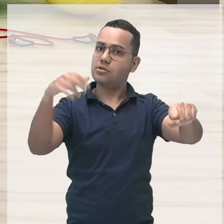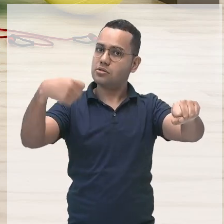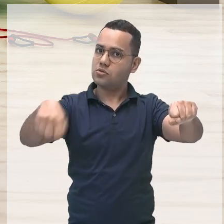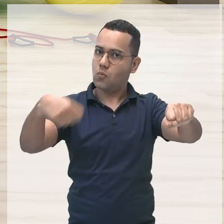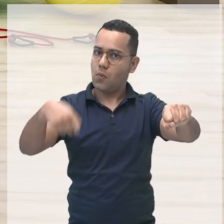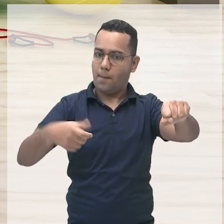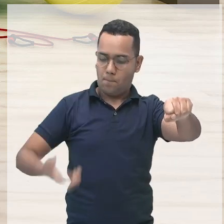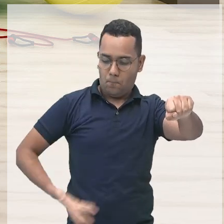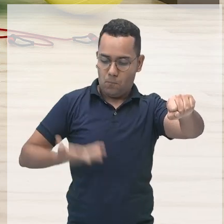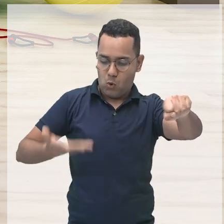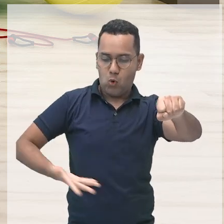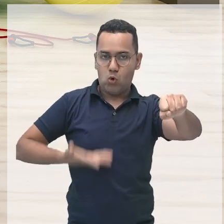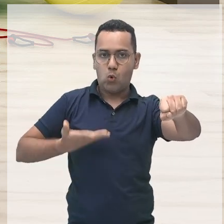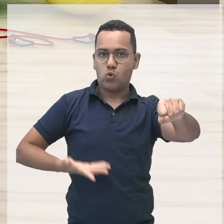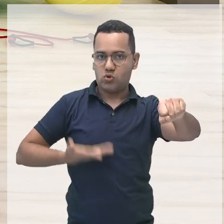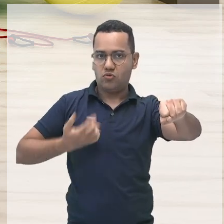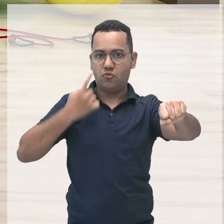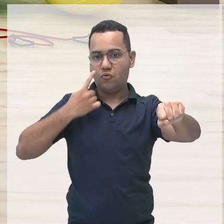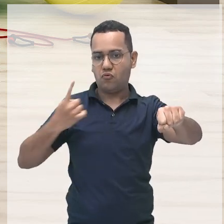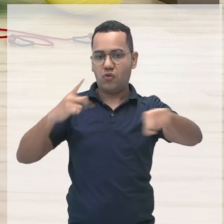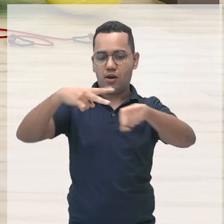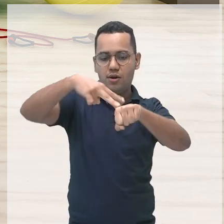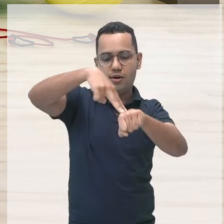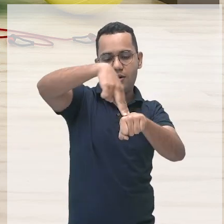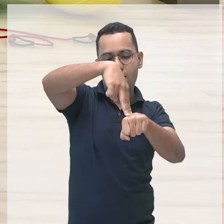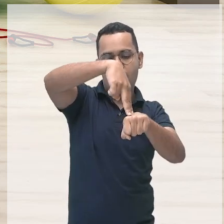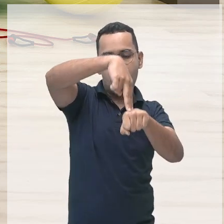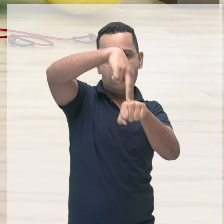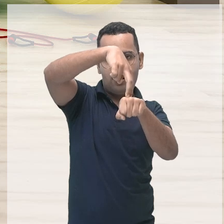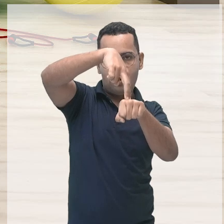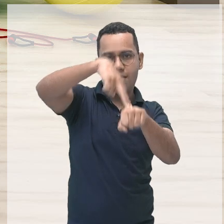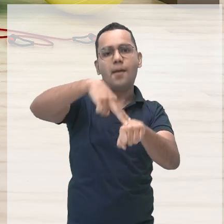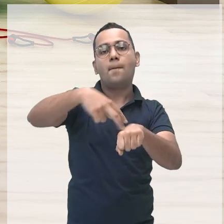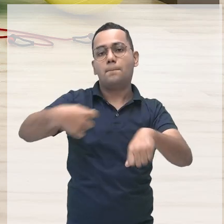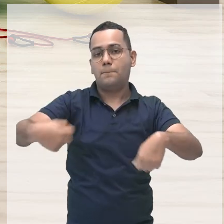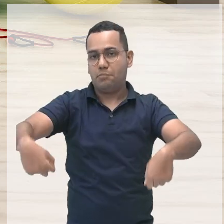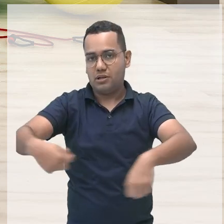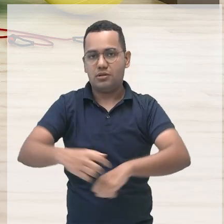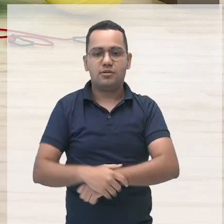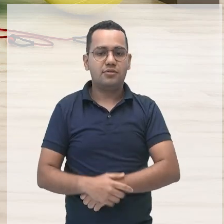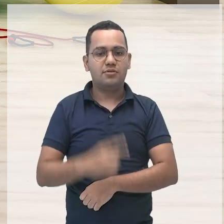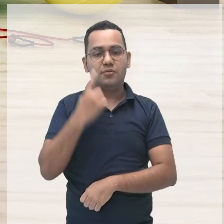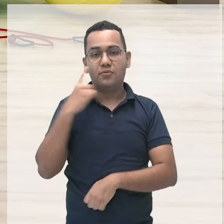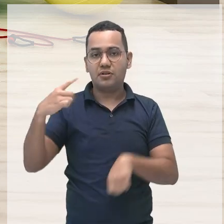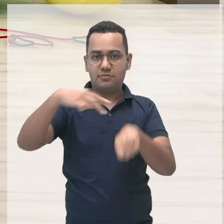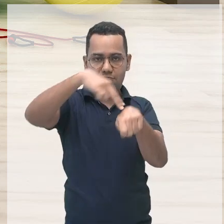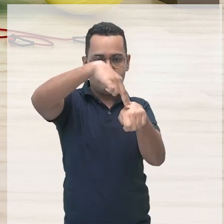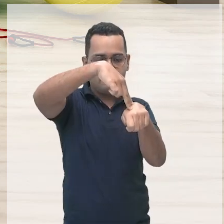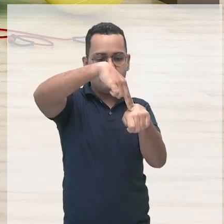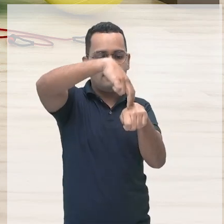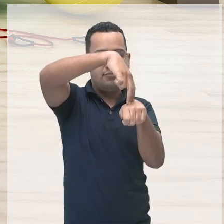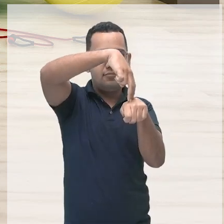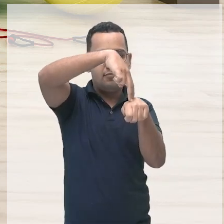região aqui da panturrilha através da contração muscular. Então, vamos lá, 1,